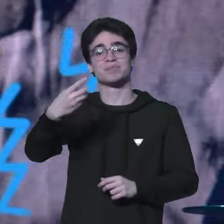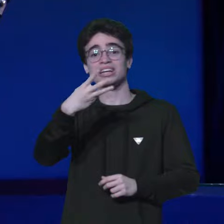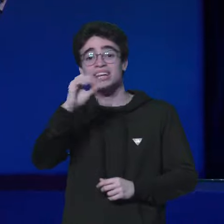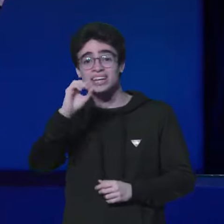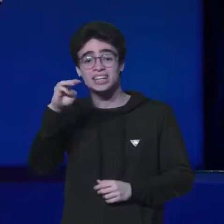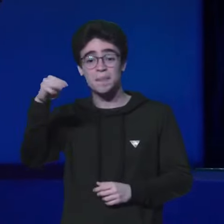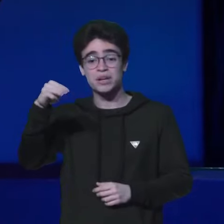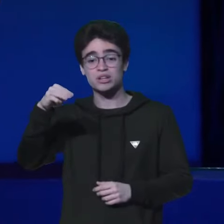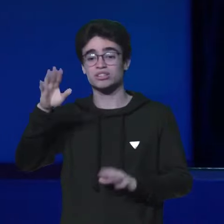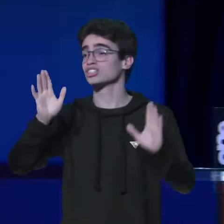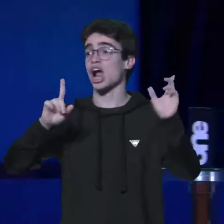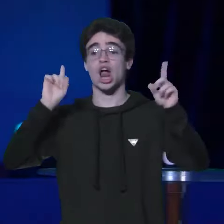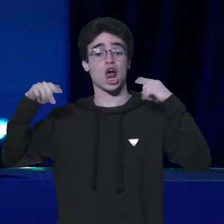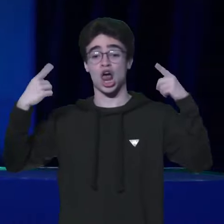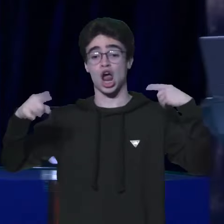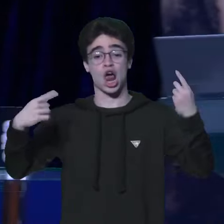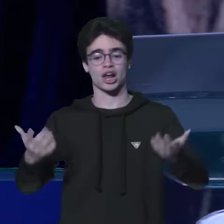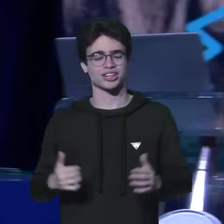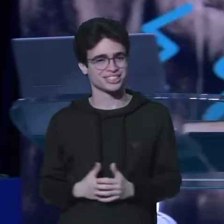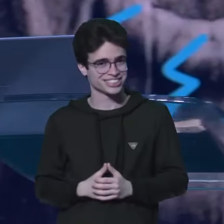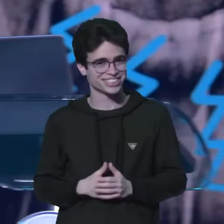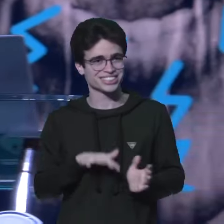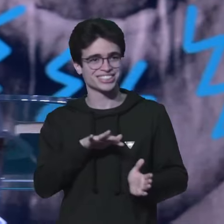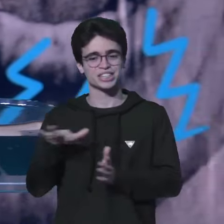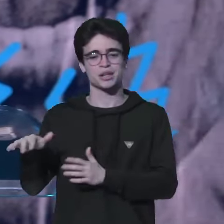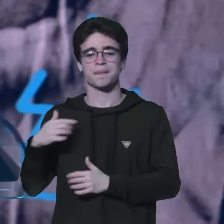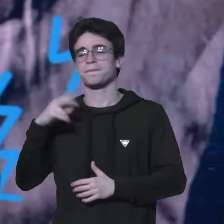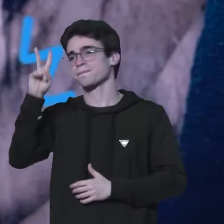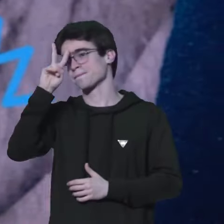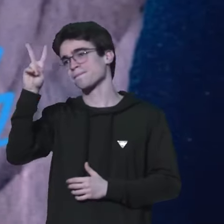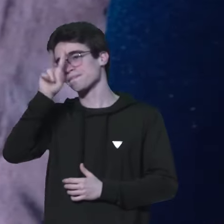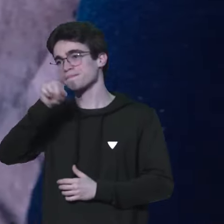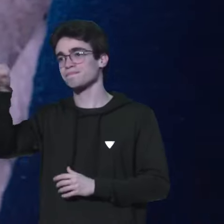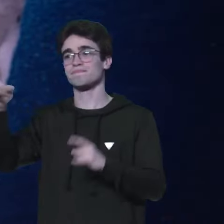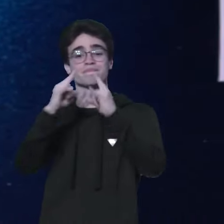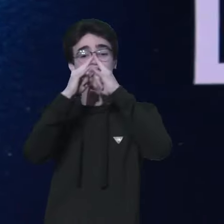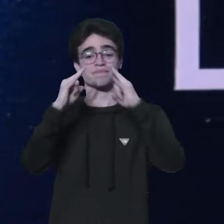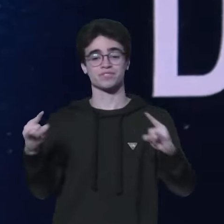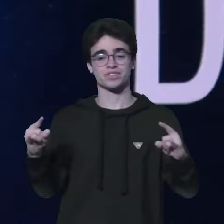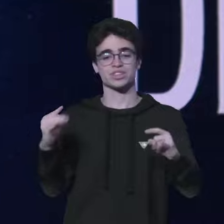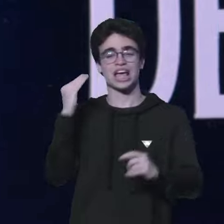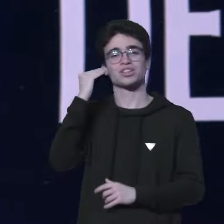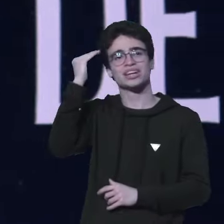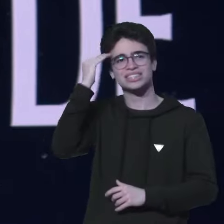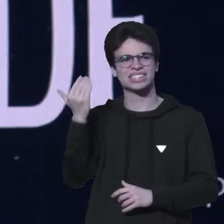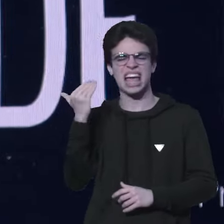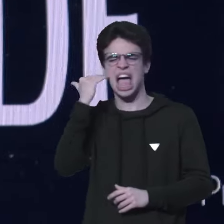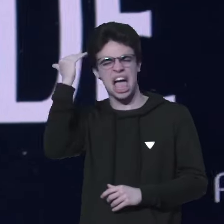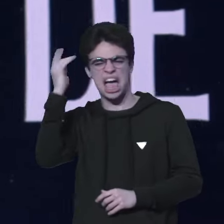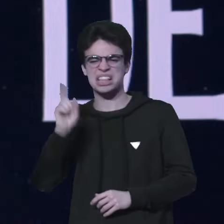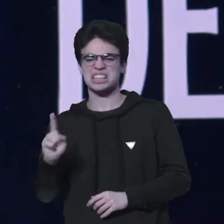uma loucura. Eu lembro uma vez que eu estava num retiro de adolescentes. Não era nem adolescente, era um pouquinho mais novo,